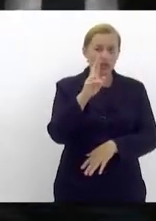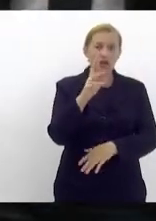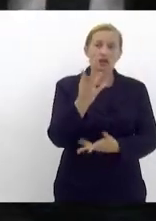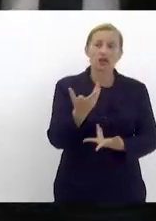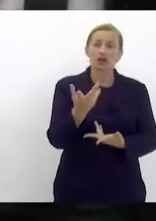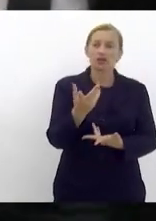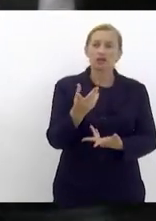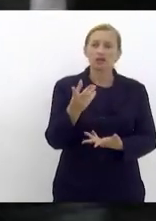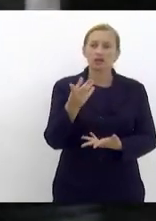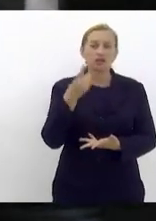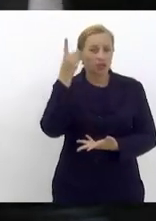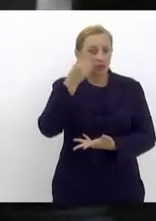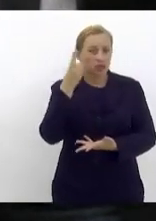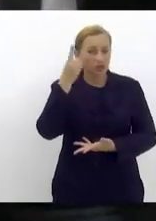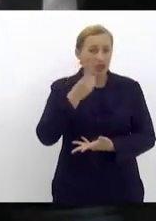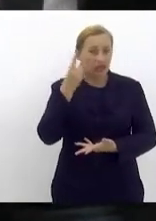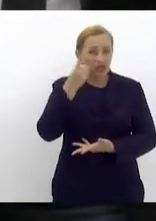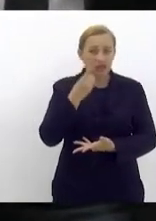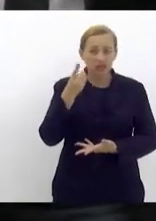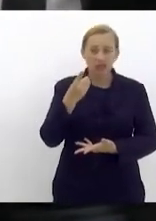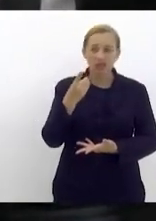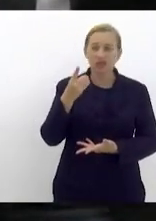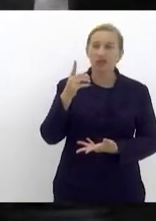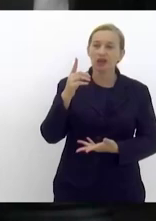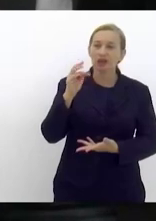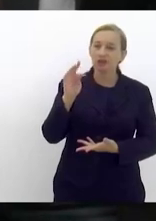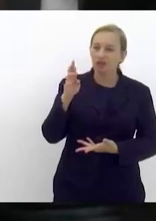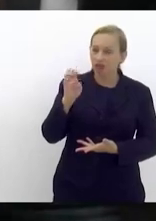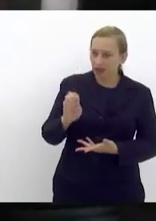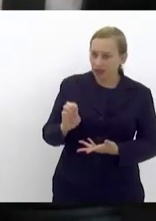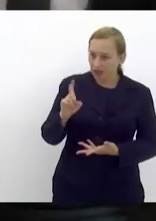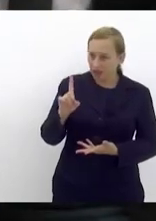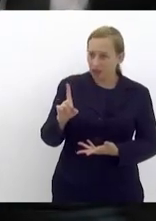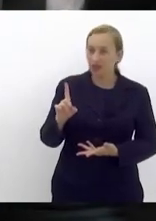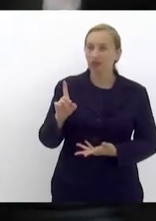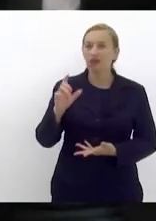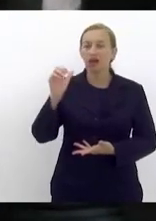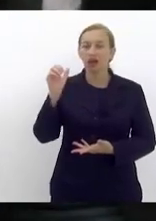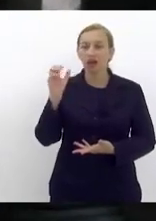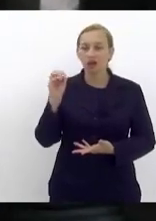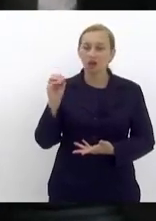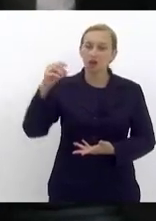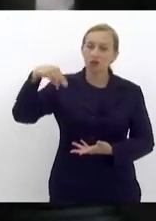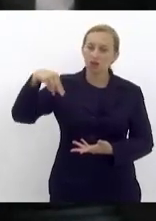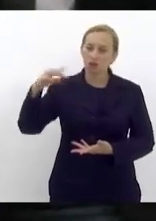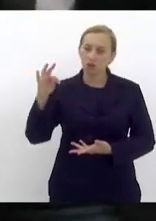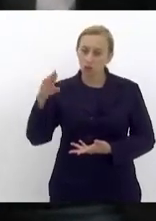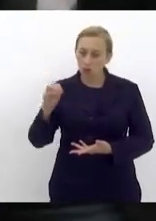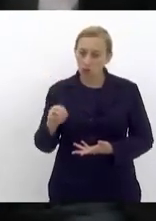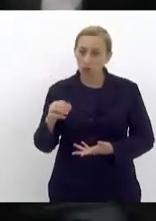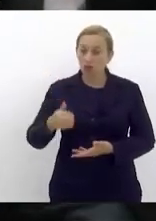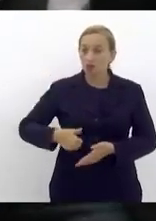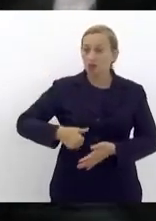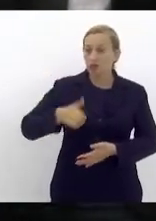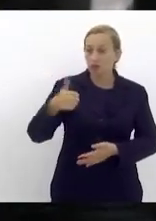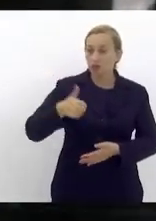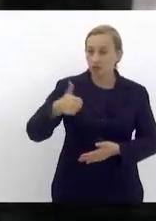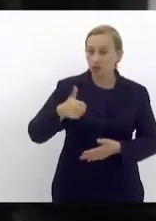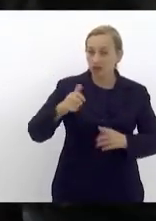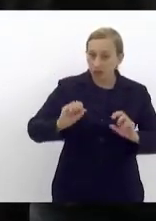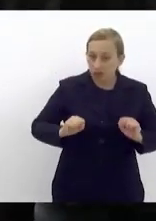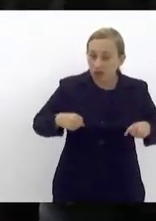agora com as fileiras aqui, com o deputado Fred, com o deputado Tony de Paula Pai, mas Vossa Excelência foi uma das precursoras na